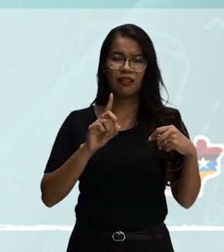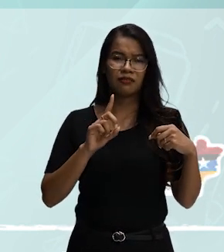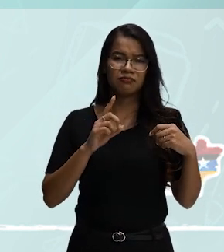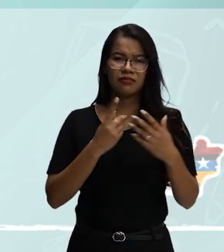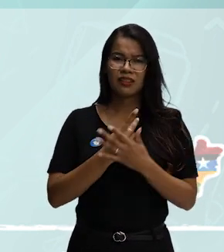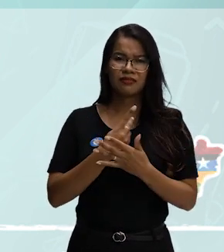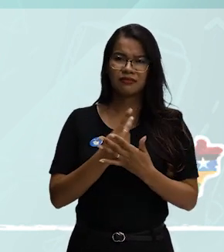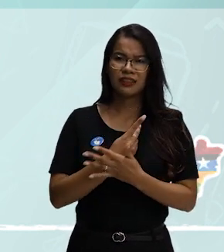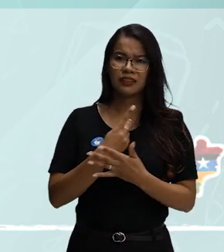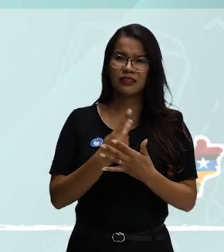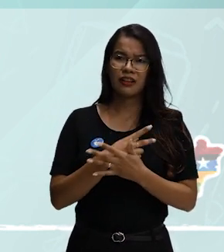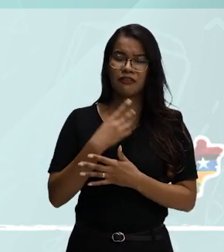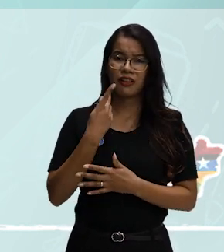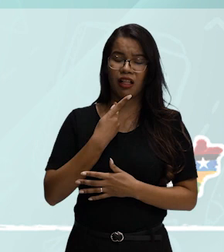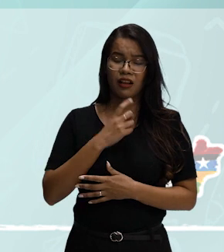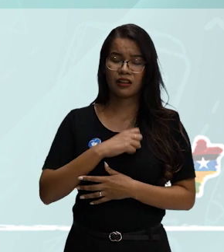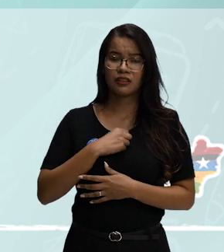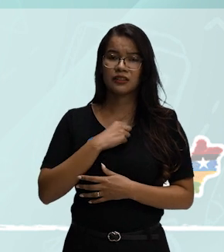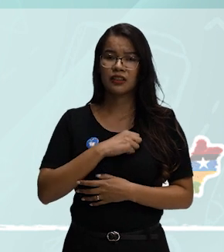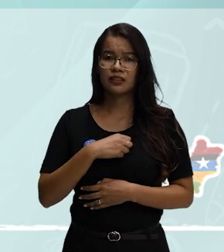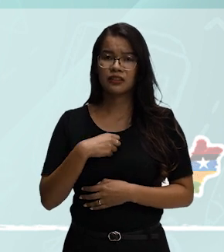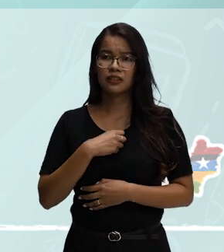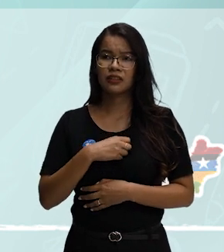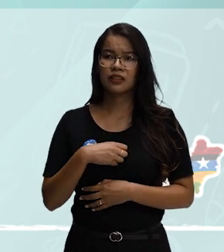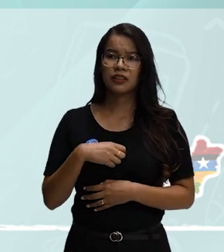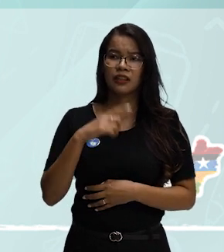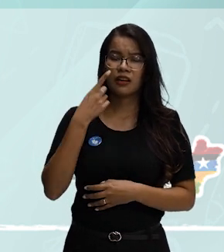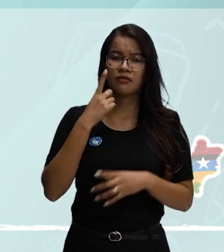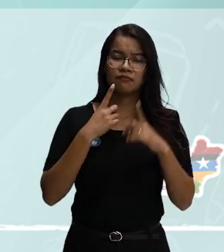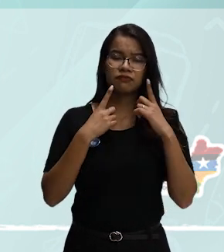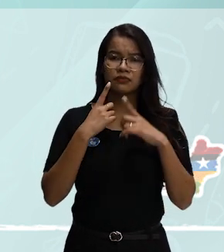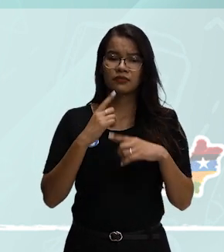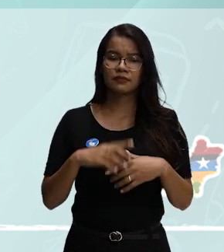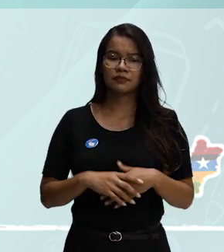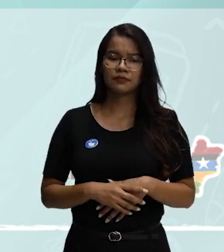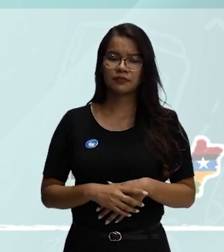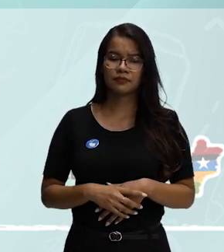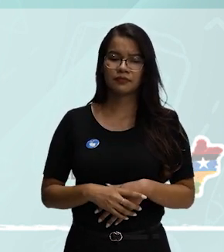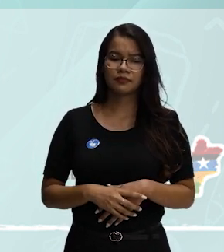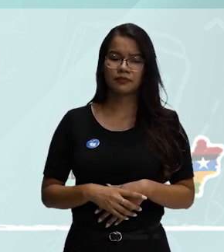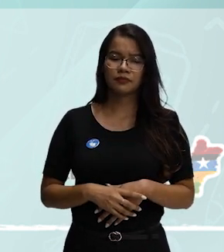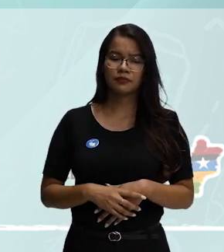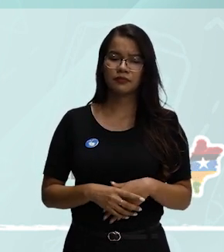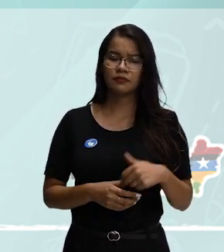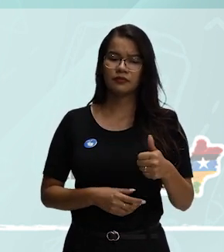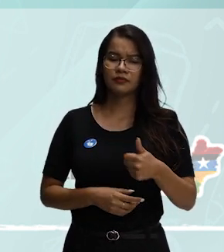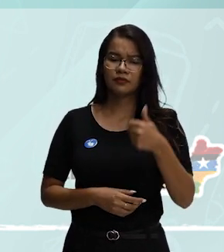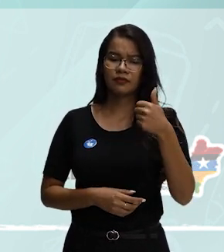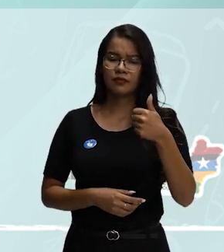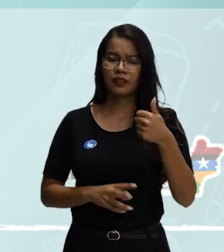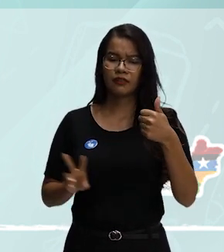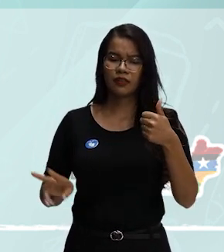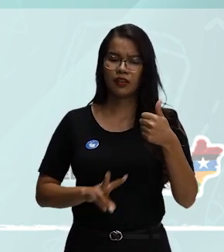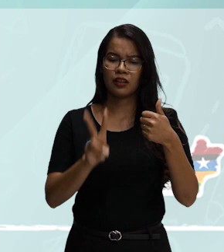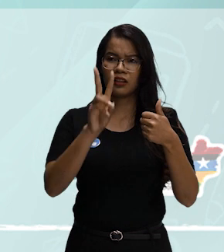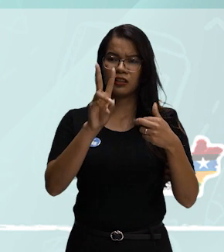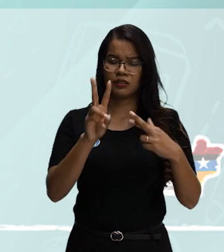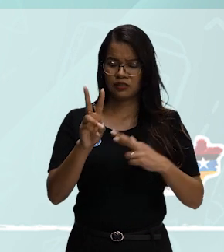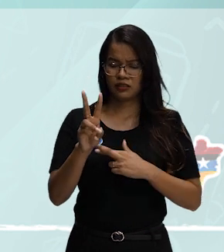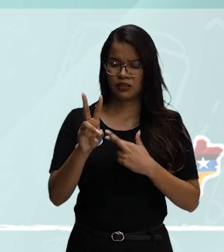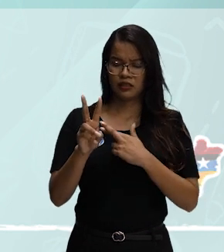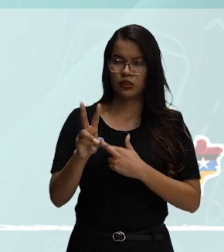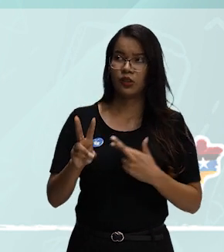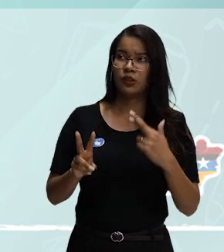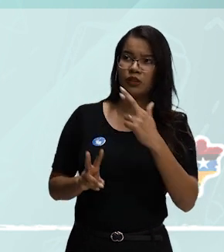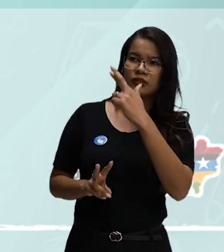Ele não fala disso, ele fala da saudade, ele fala das lágrimas. Acentuado pessimismo e valorização da religiosidade. Aqui não